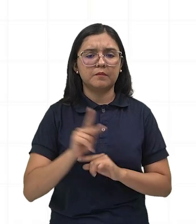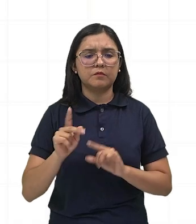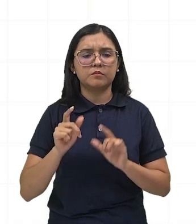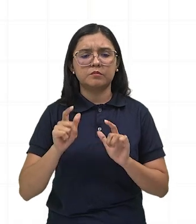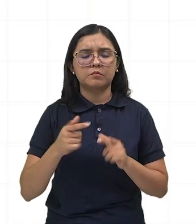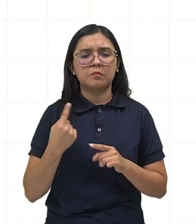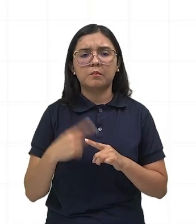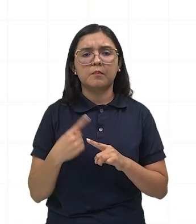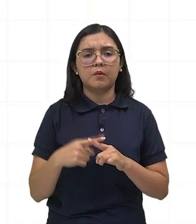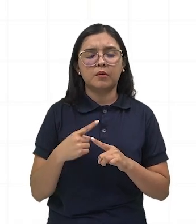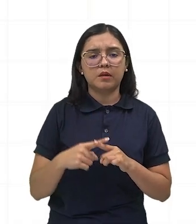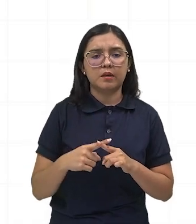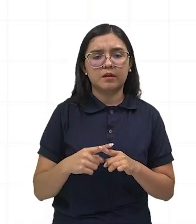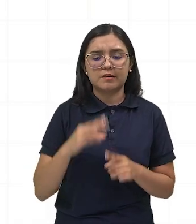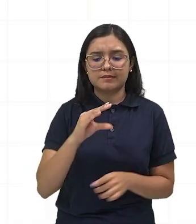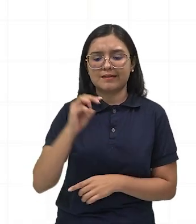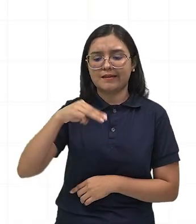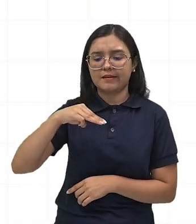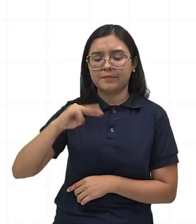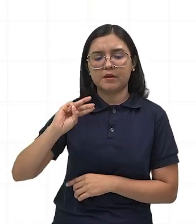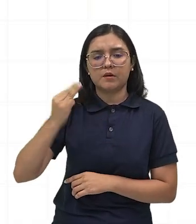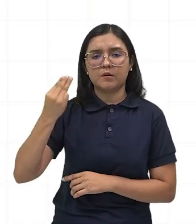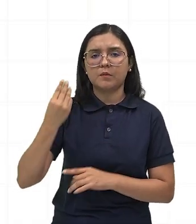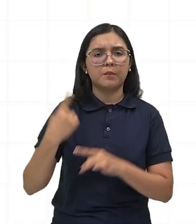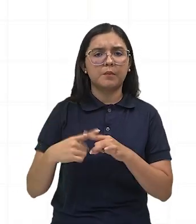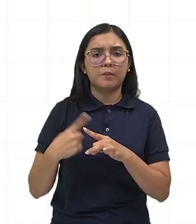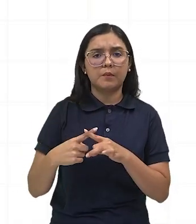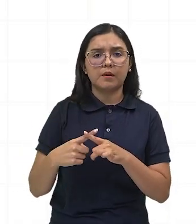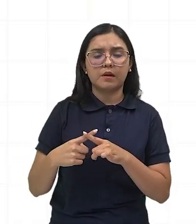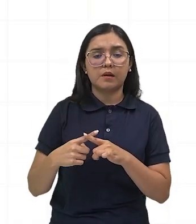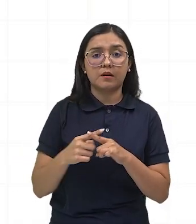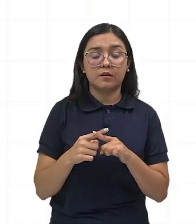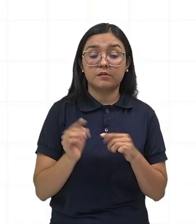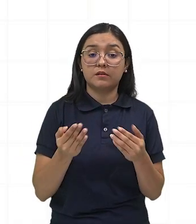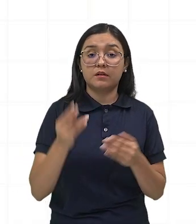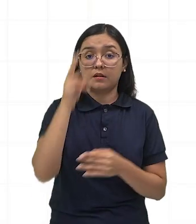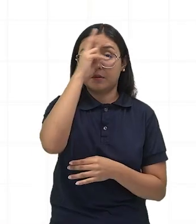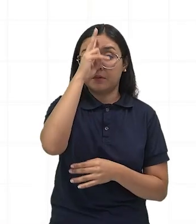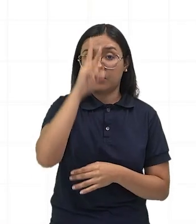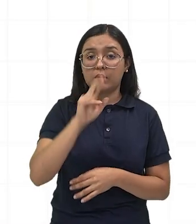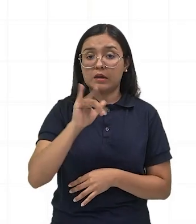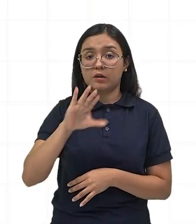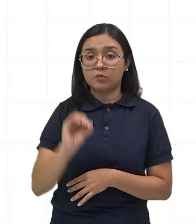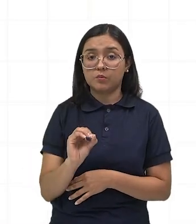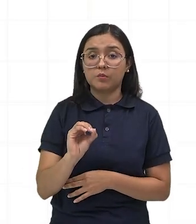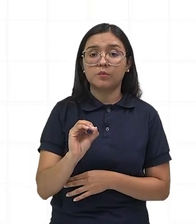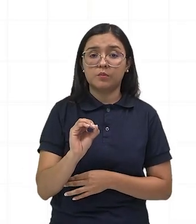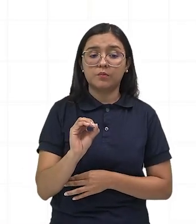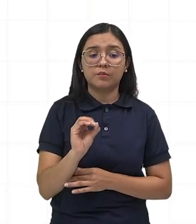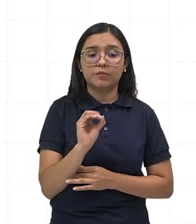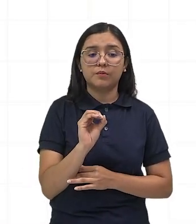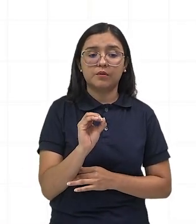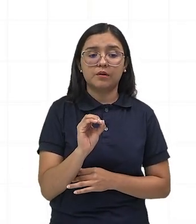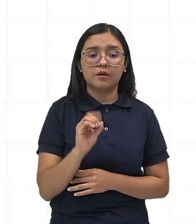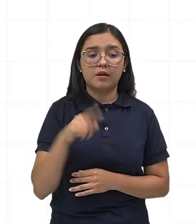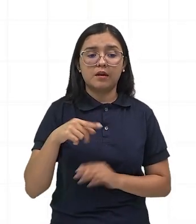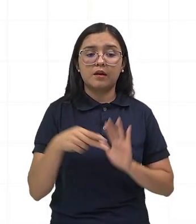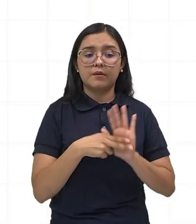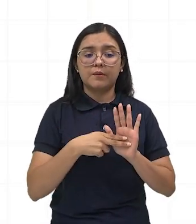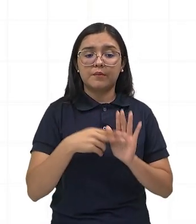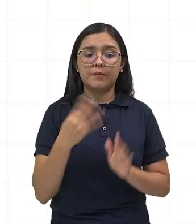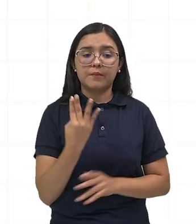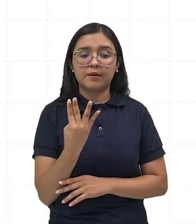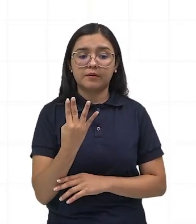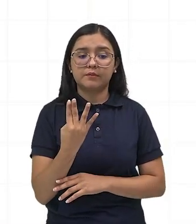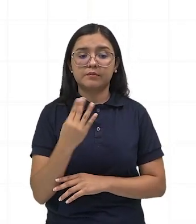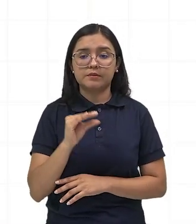onde saiu esse cm elevado a 3? Ó, lembrando aqui, o raio aqui, ele não é